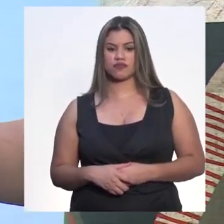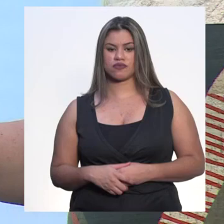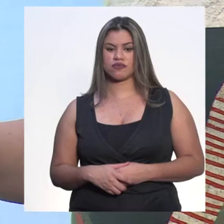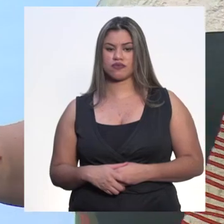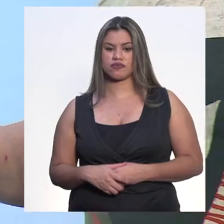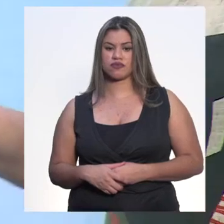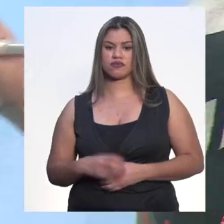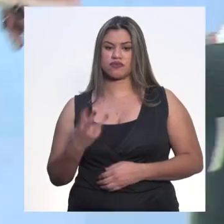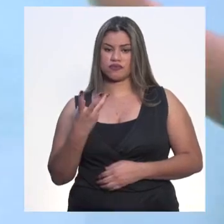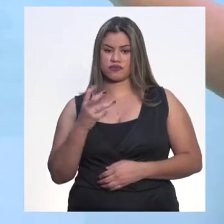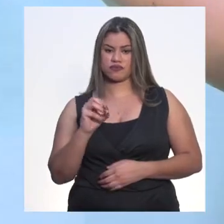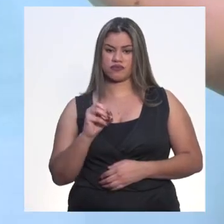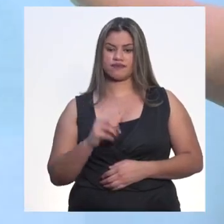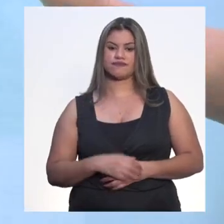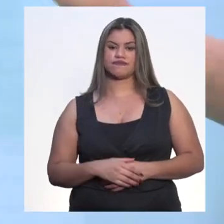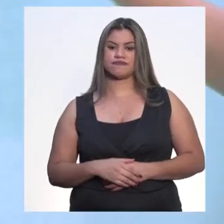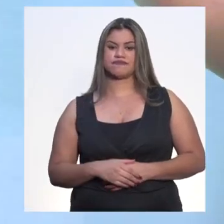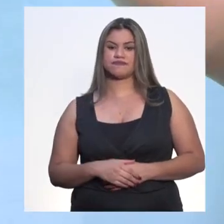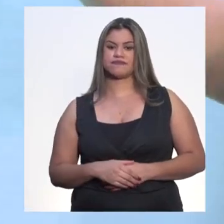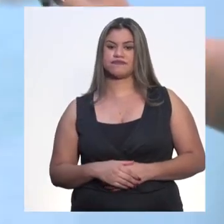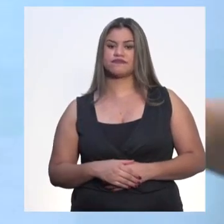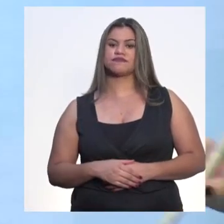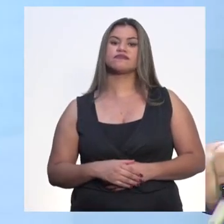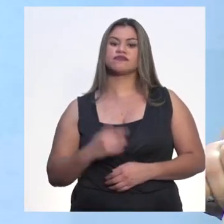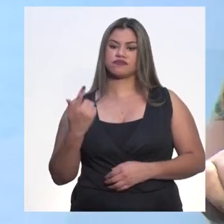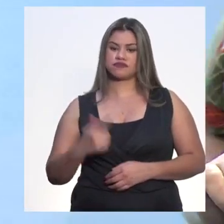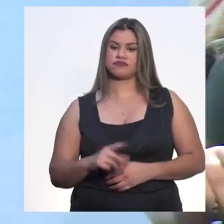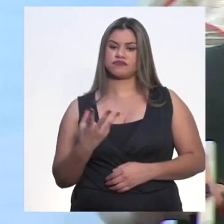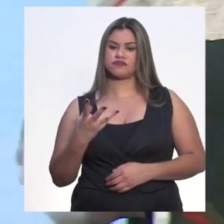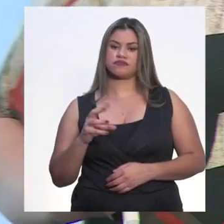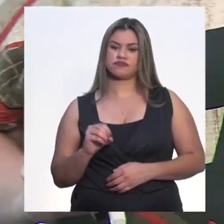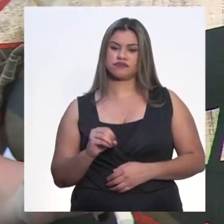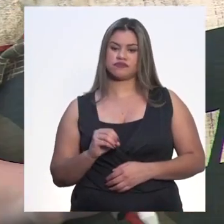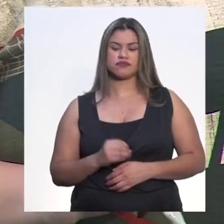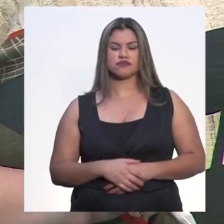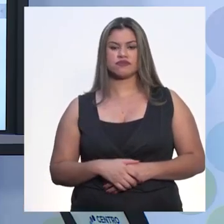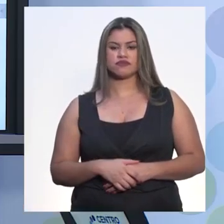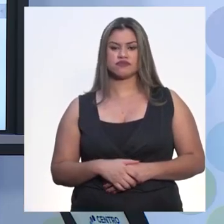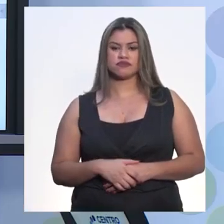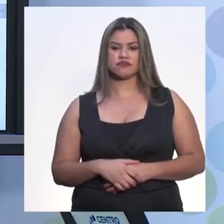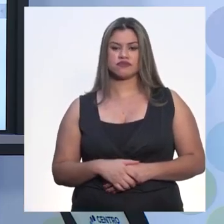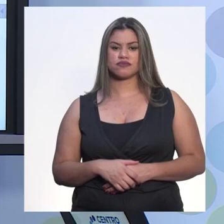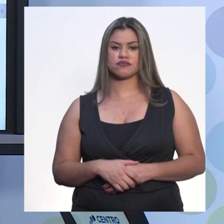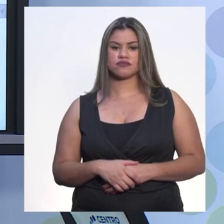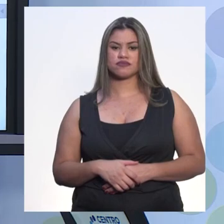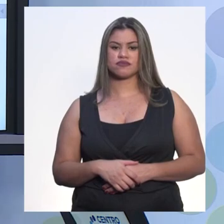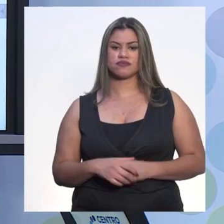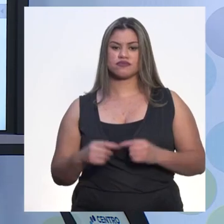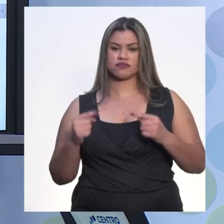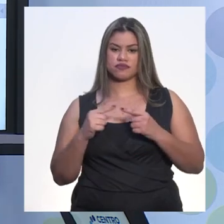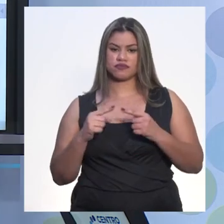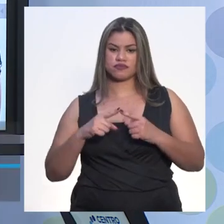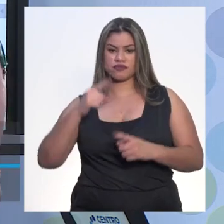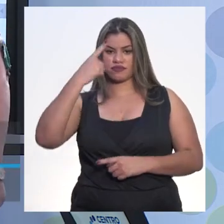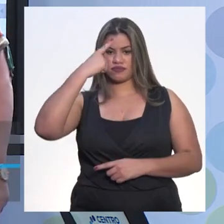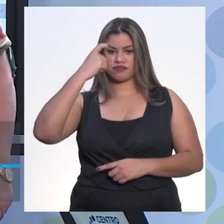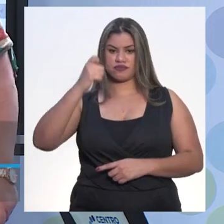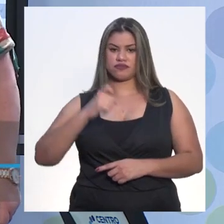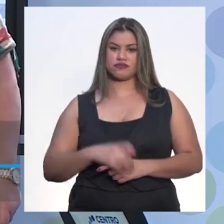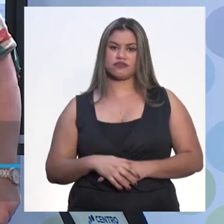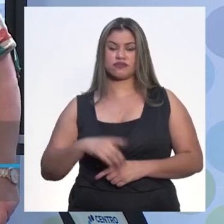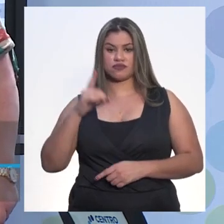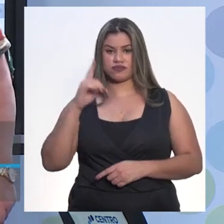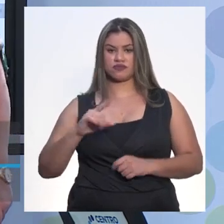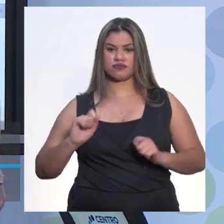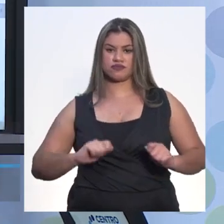Aqui deu 30. E aqui também. Então, é essa a ideia. O diretor vai até